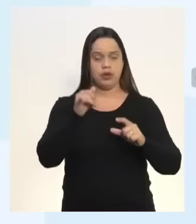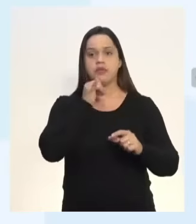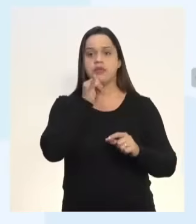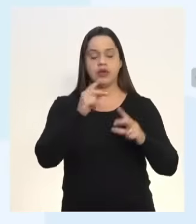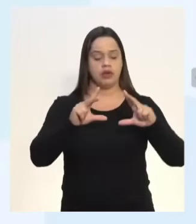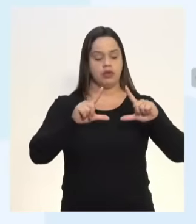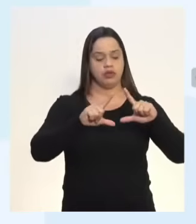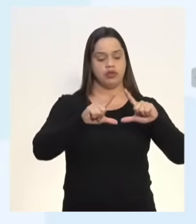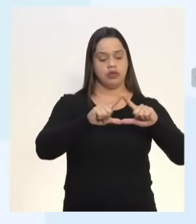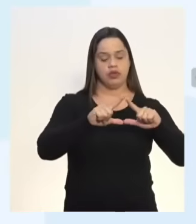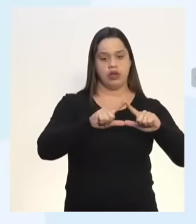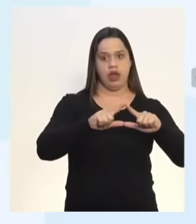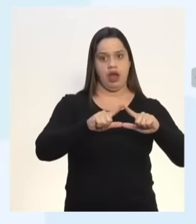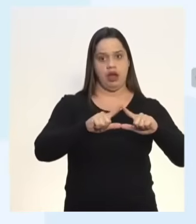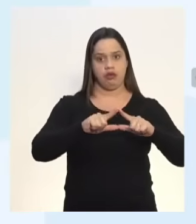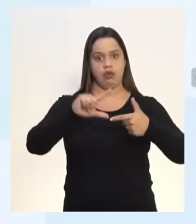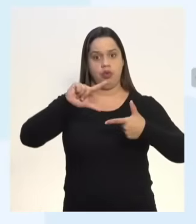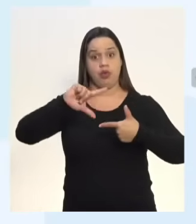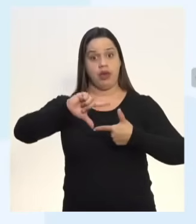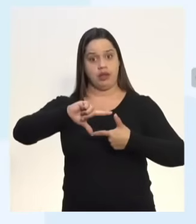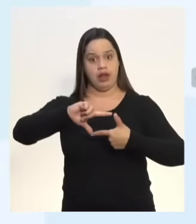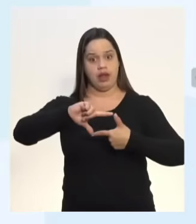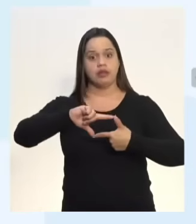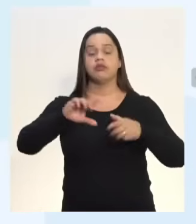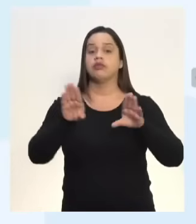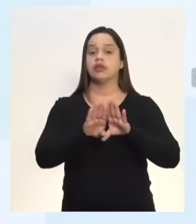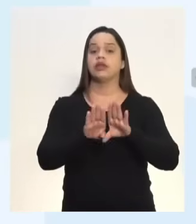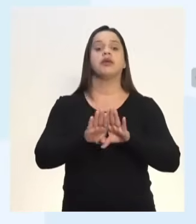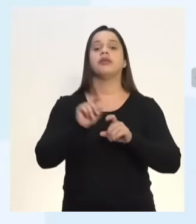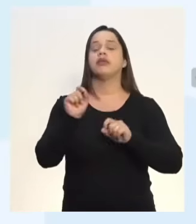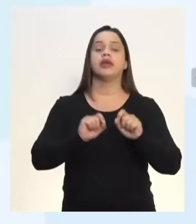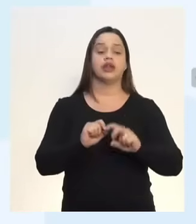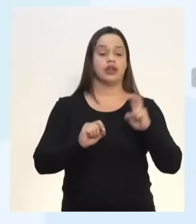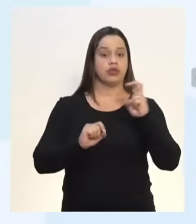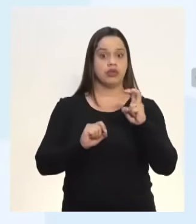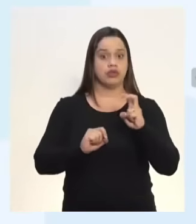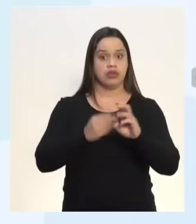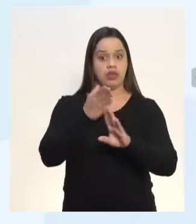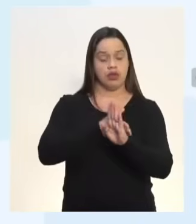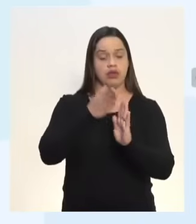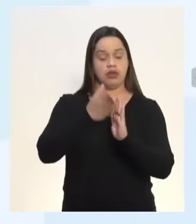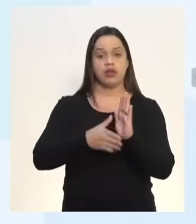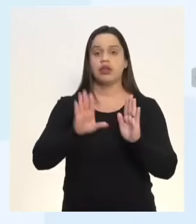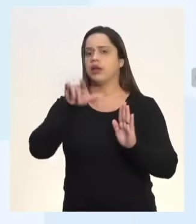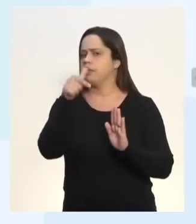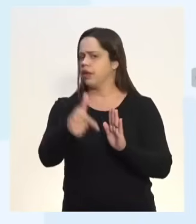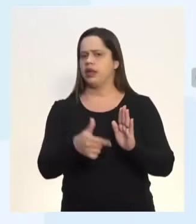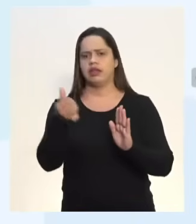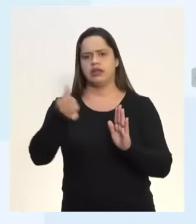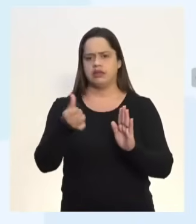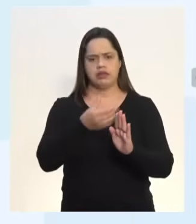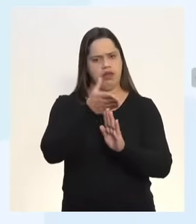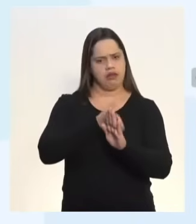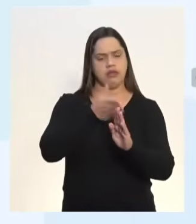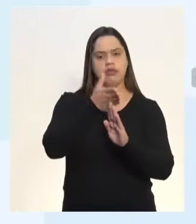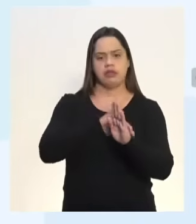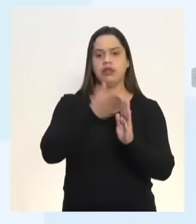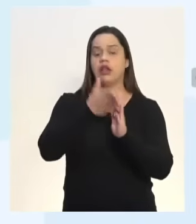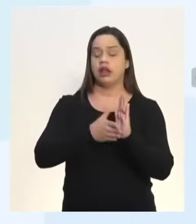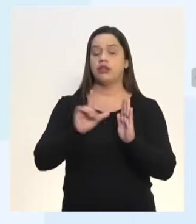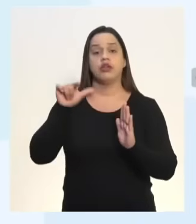um quadrado, por um pentágono, né? Uma figura com 5 lados, o hexágono e outros. Então, são